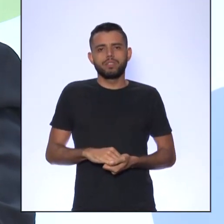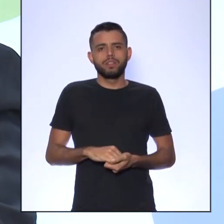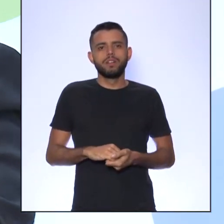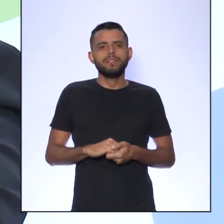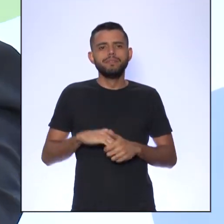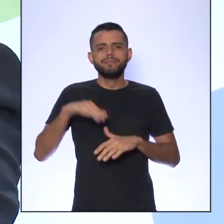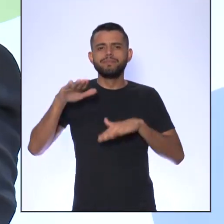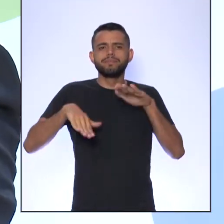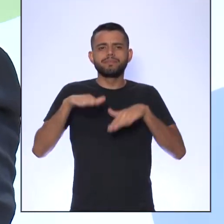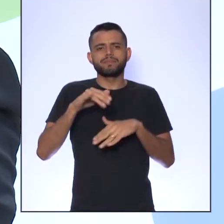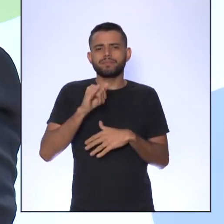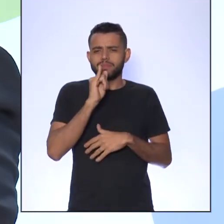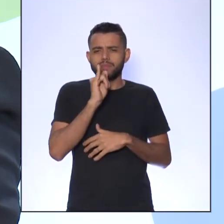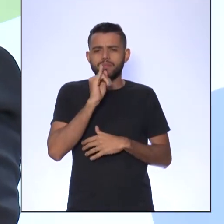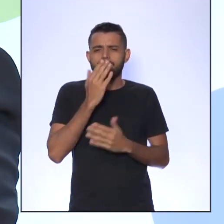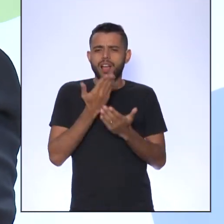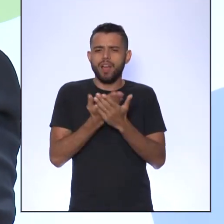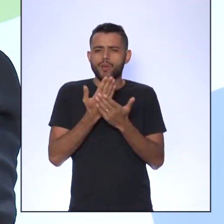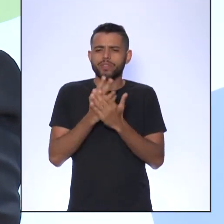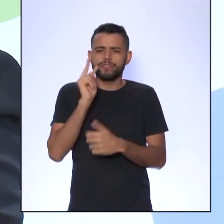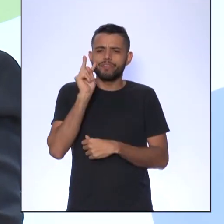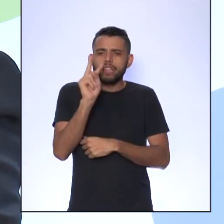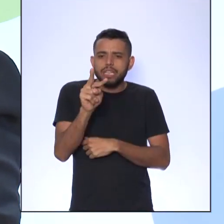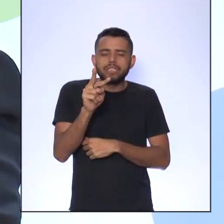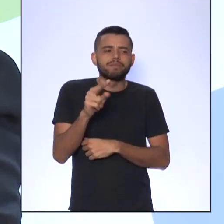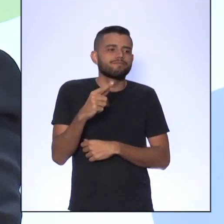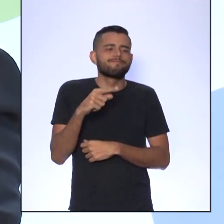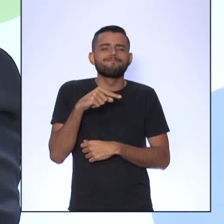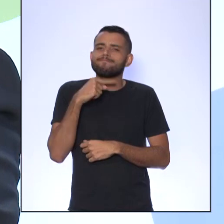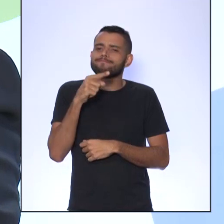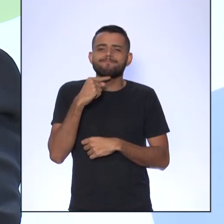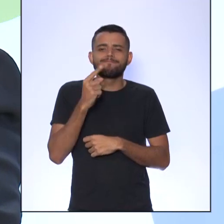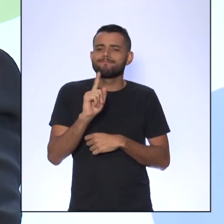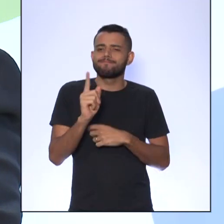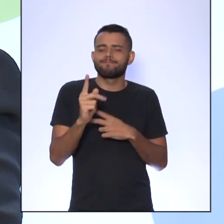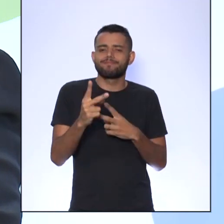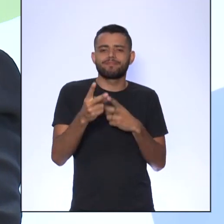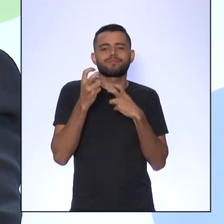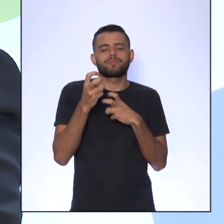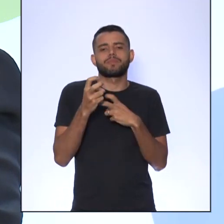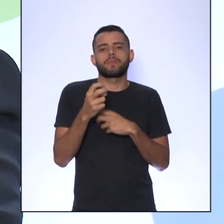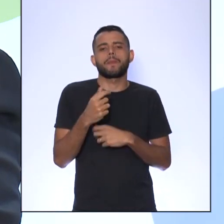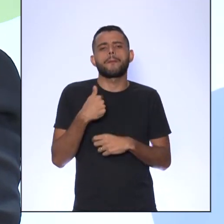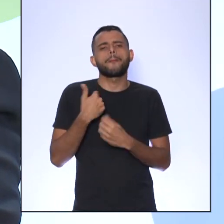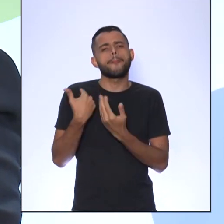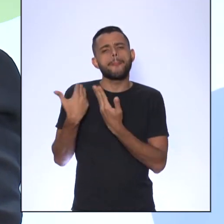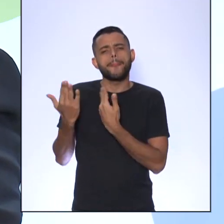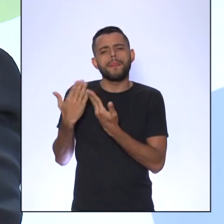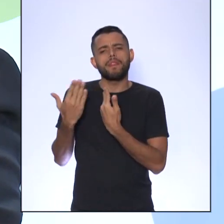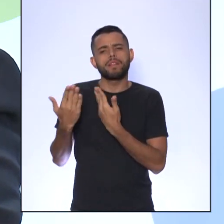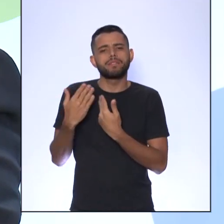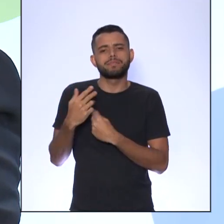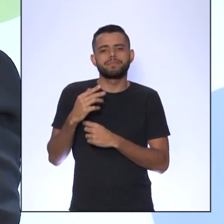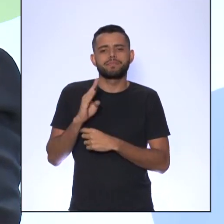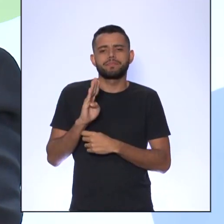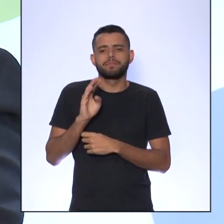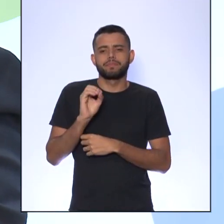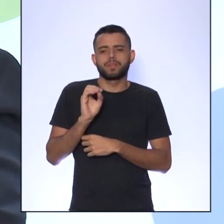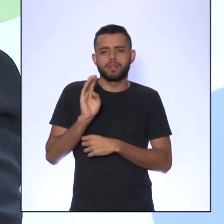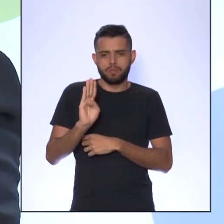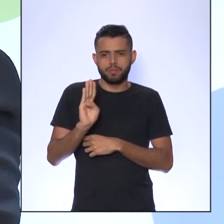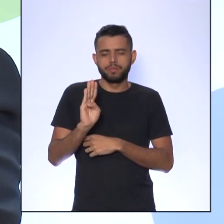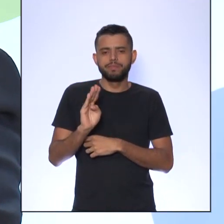às vezes assistindo às aulas e não consegue ver a conexão. Eu tive um bate-papo aqui com o Bob Burnquist,